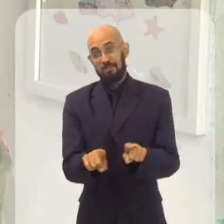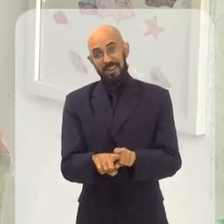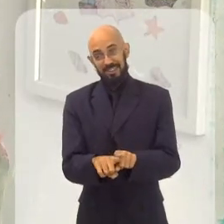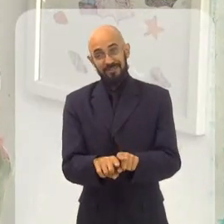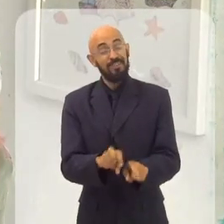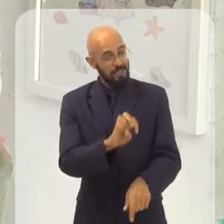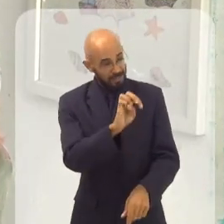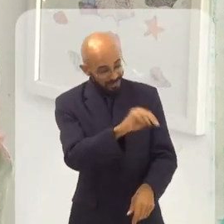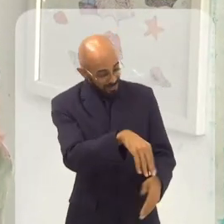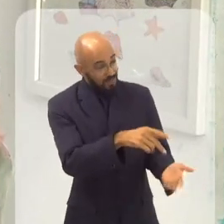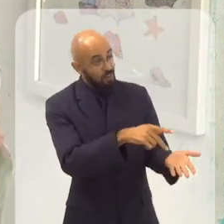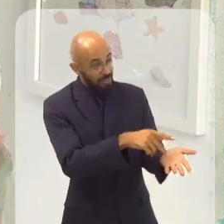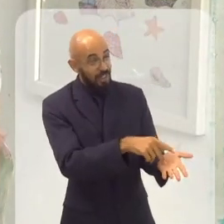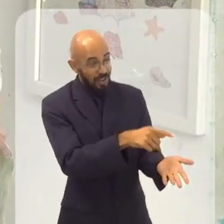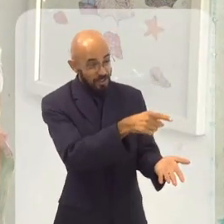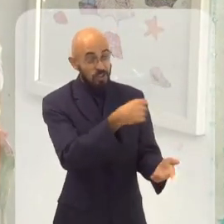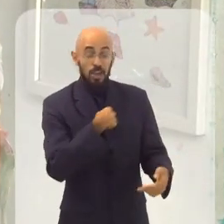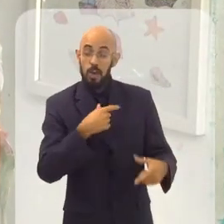né, de ser